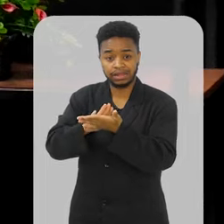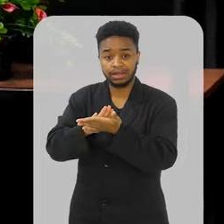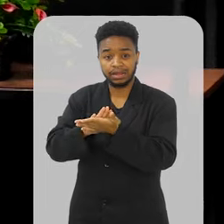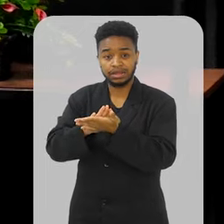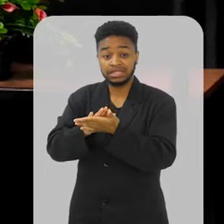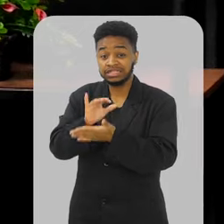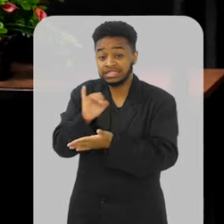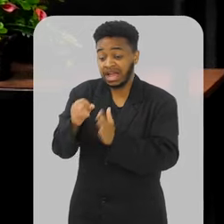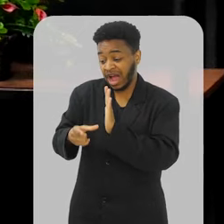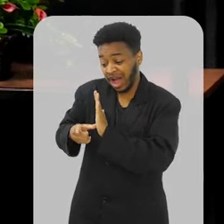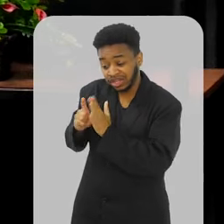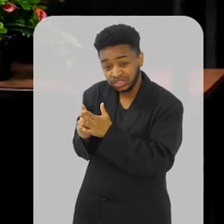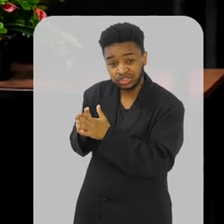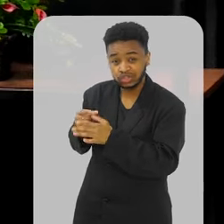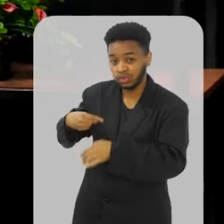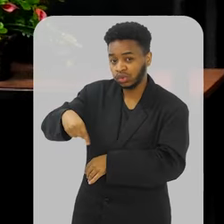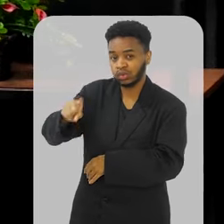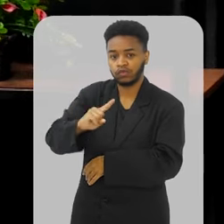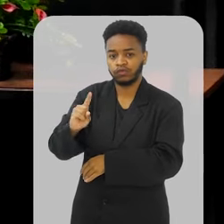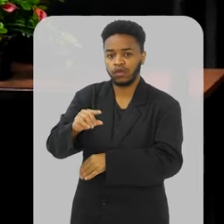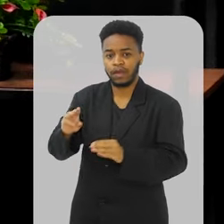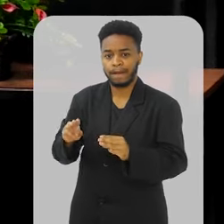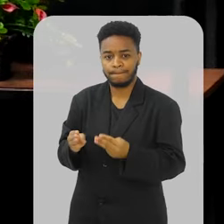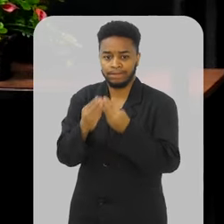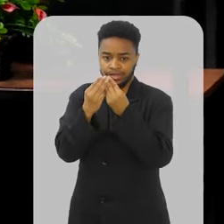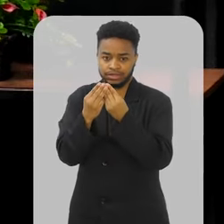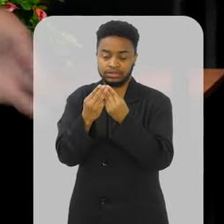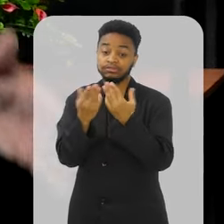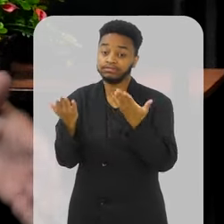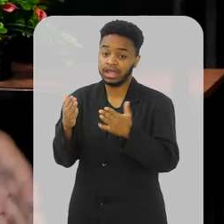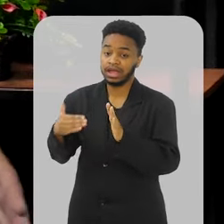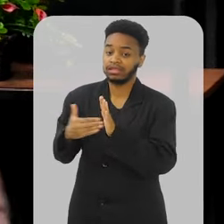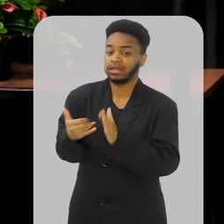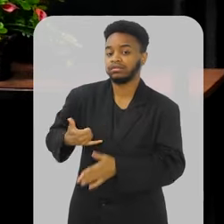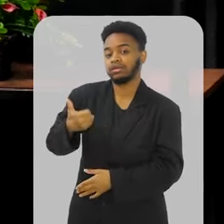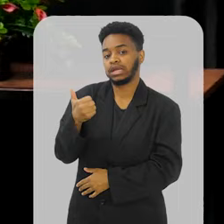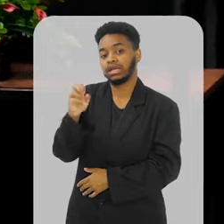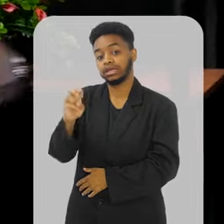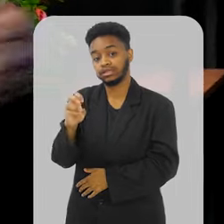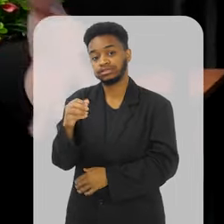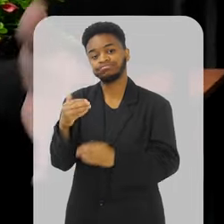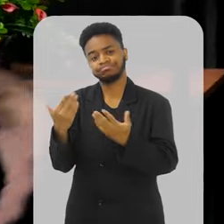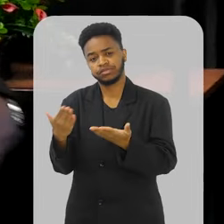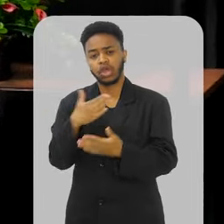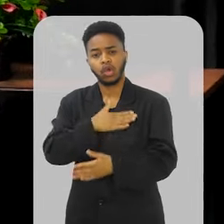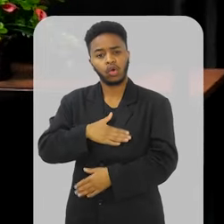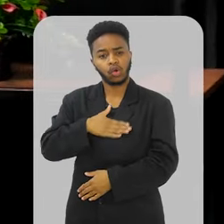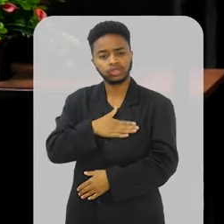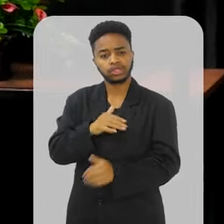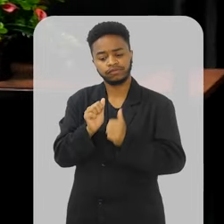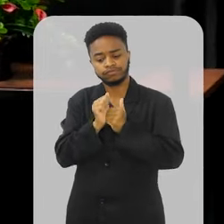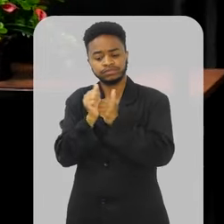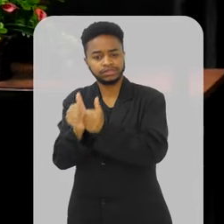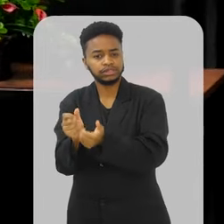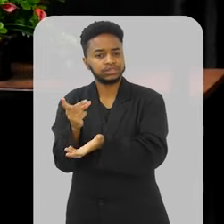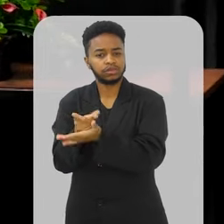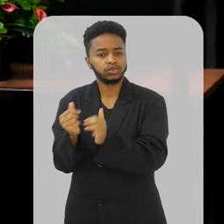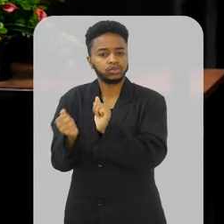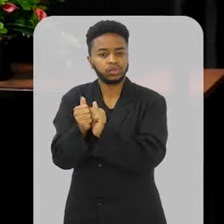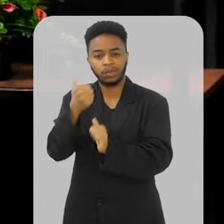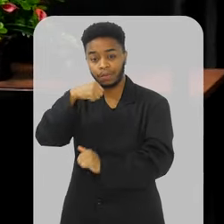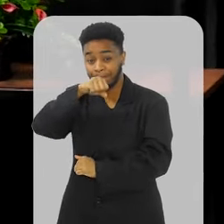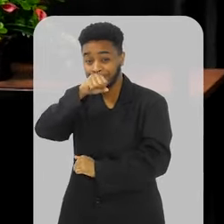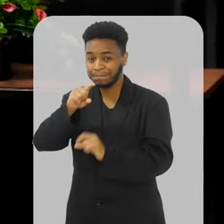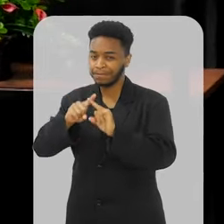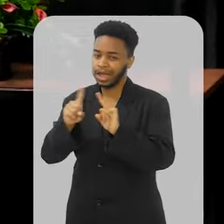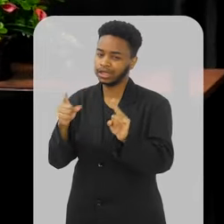tivesse ido antes à missa isso até aos 15 anos então fui formado Nesse contexto como eu gostava de acompanhar minha mãe mas eu era